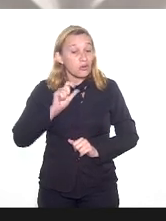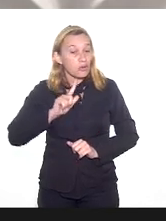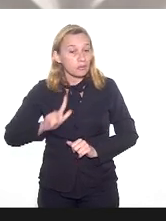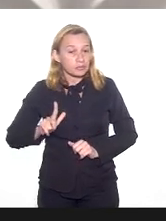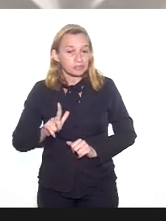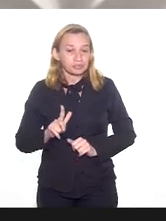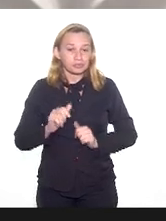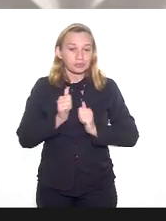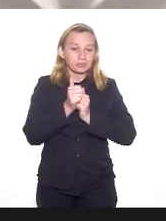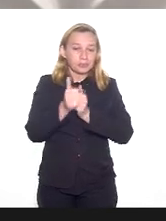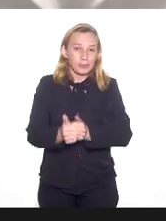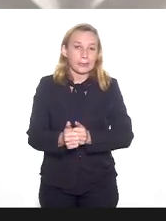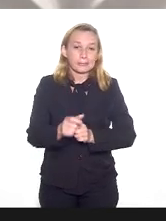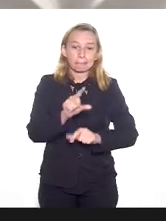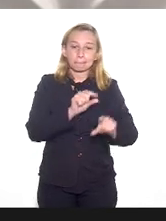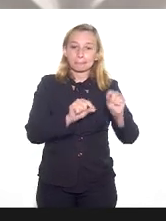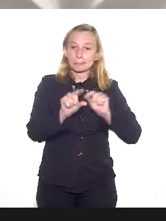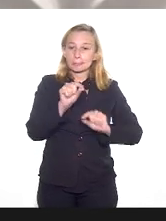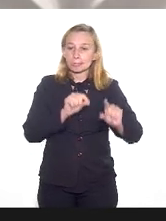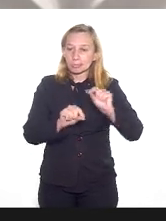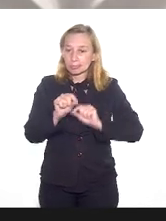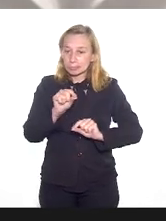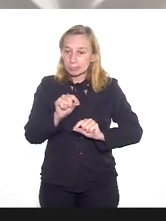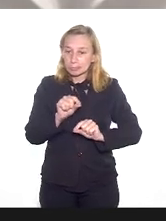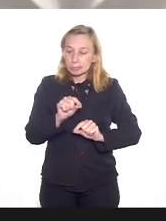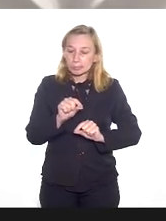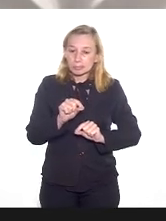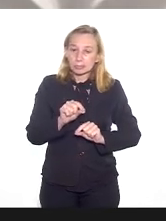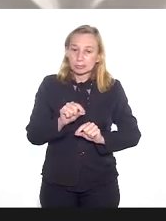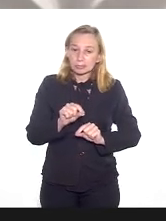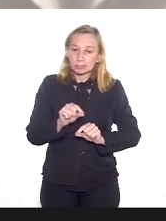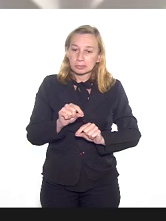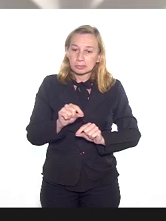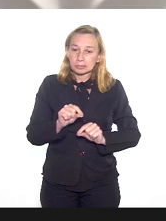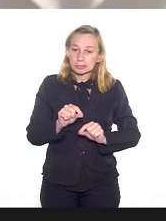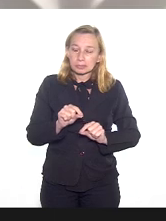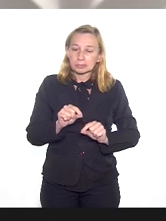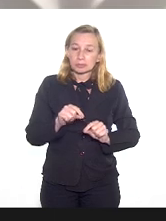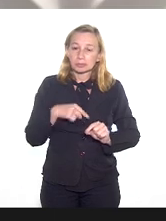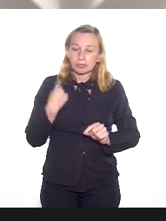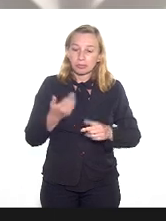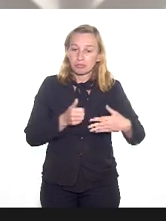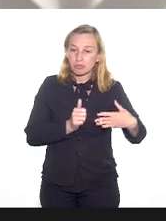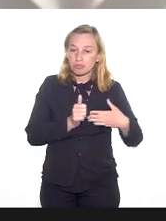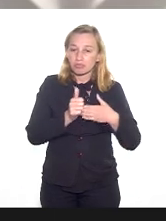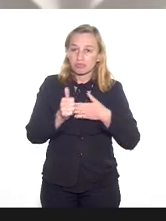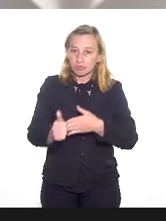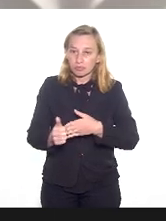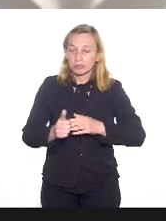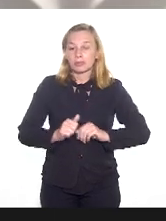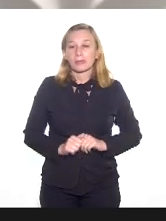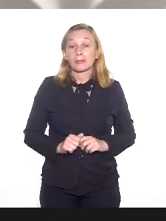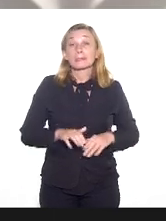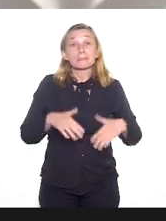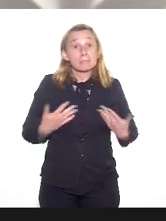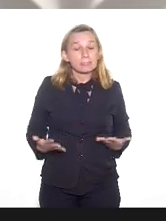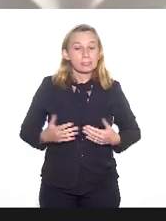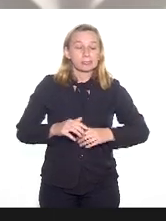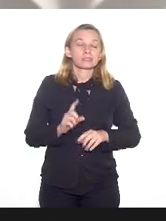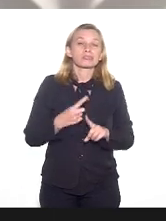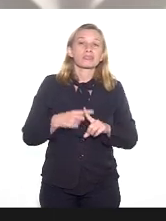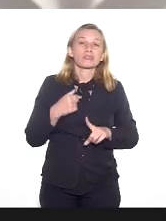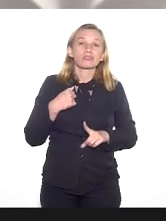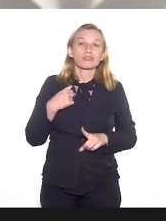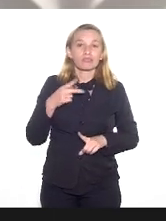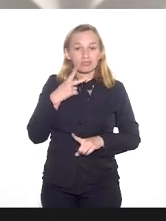as decisões que seriam tomadas a partir do nosso encaminhamento, né? Então, por que eu digo